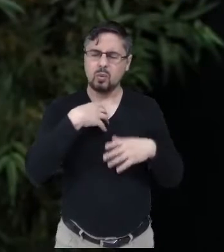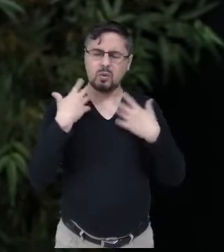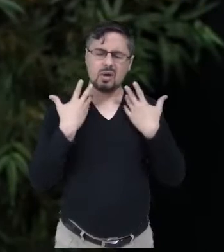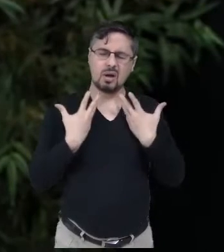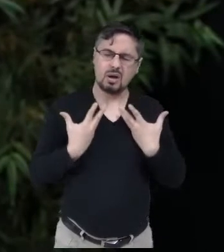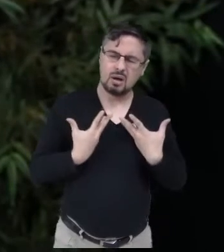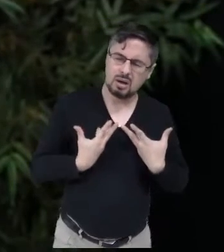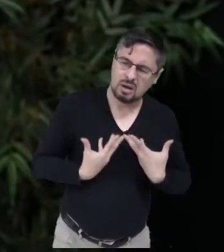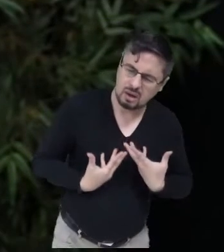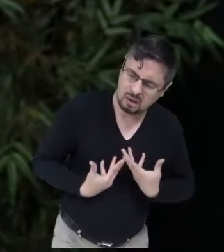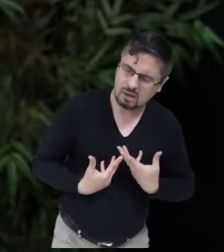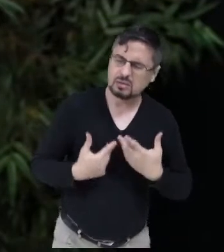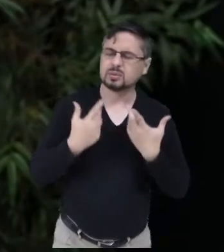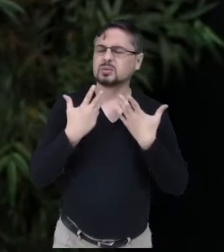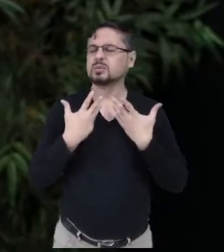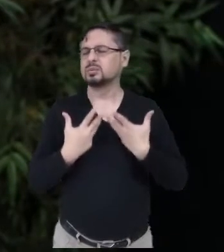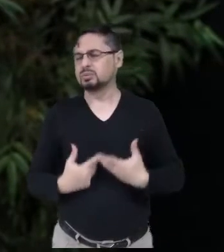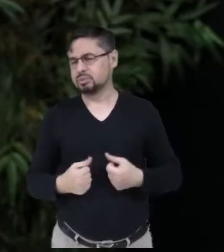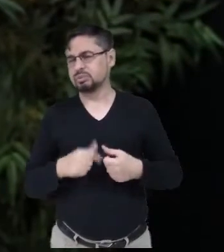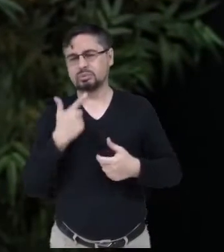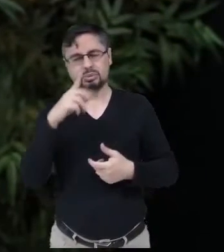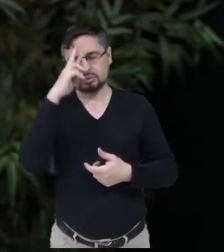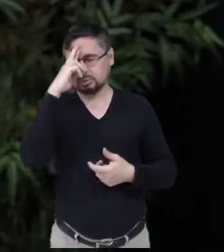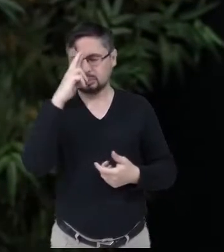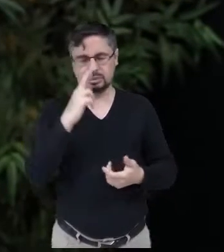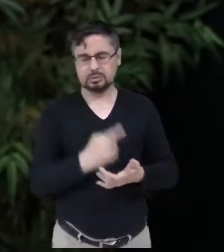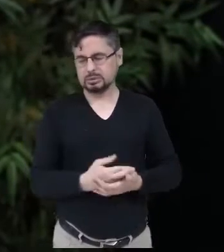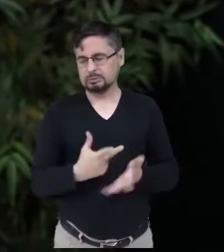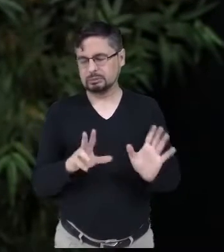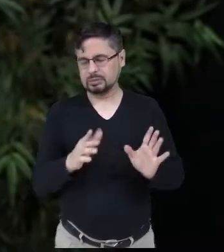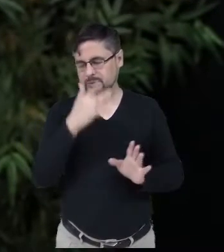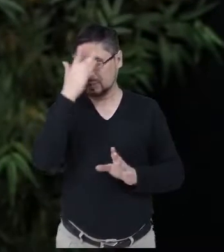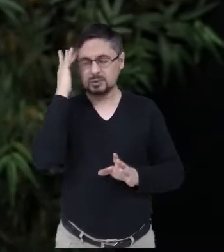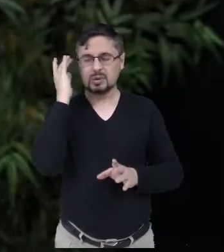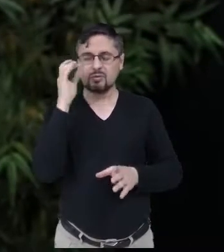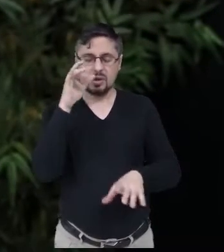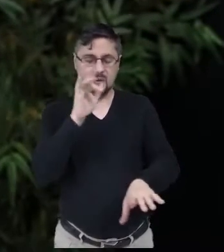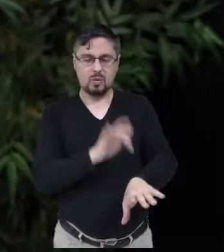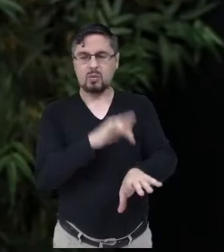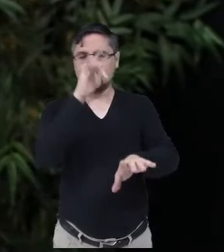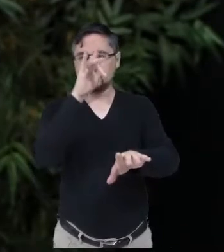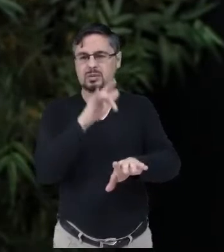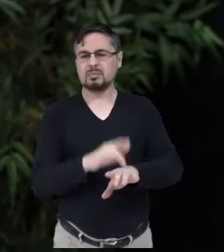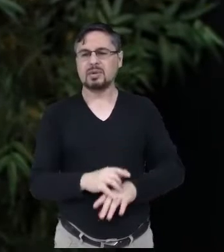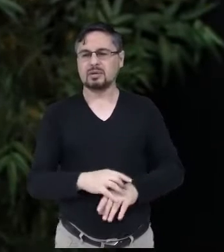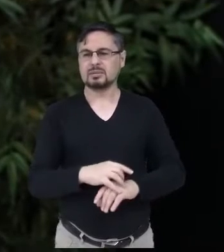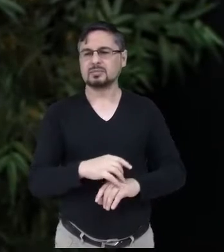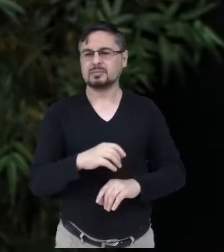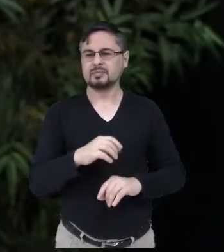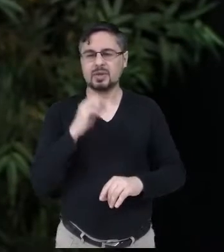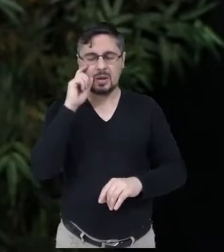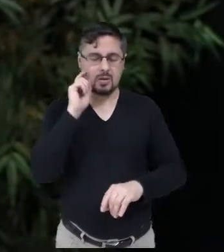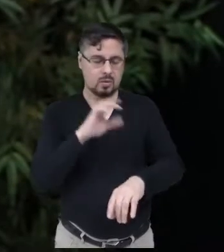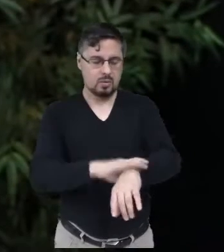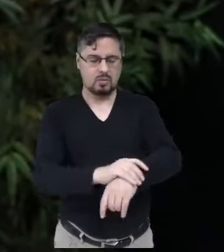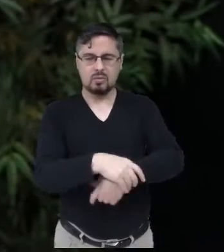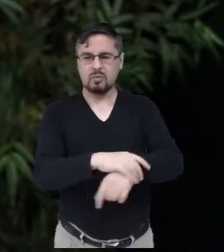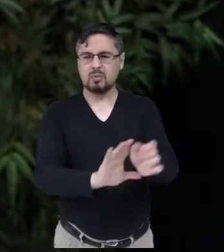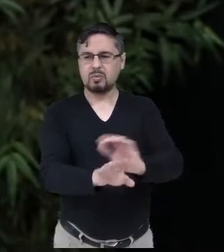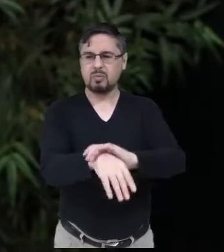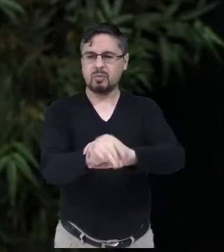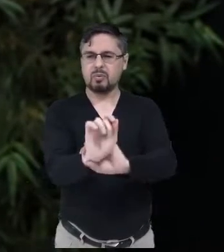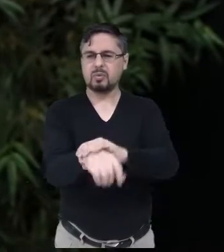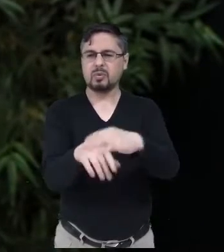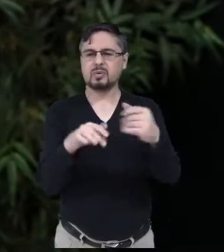descomunal e uma fadiga sem razão aparente àquela pessoa que havia sido contaminada. Então as articulações começavam a ficar doloridas.